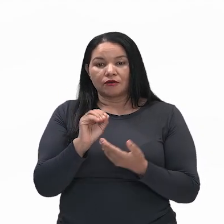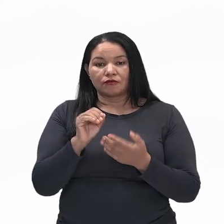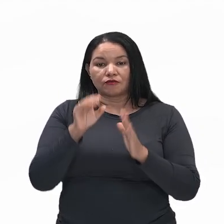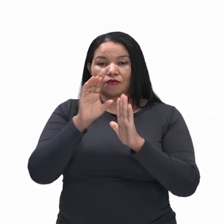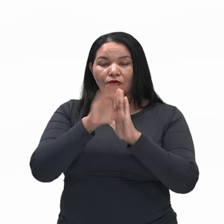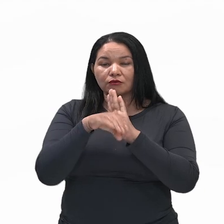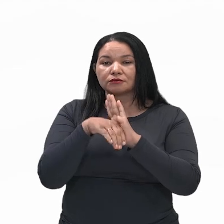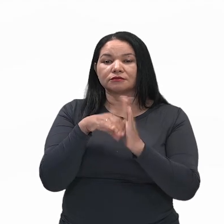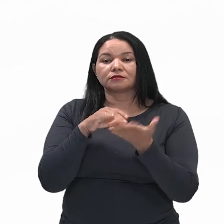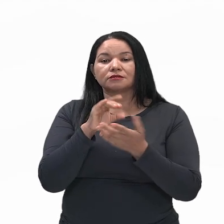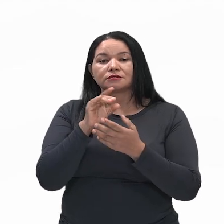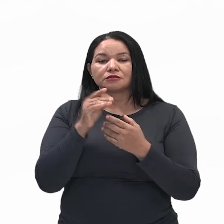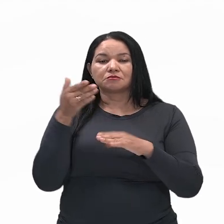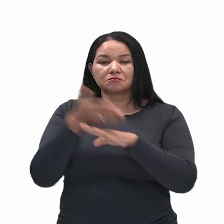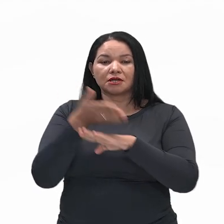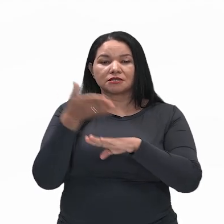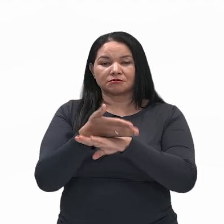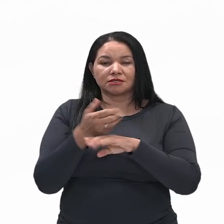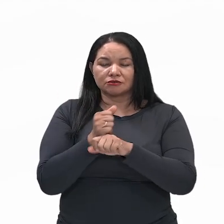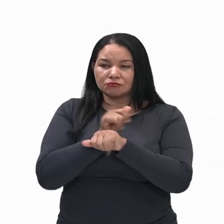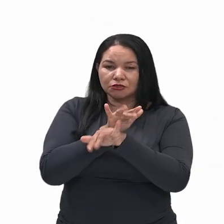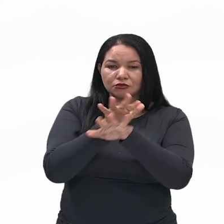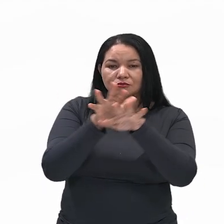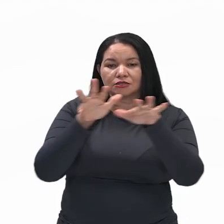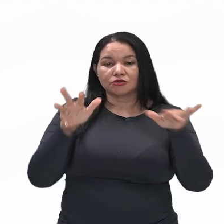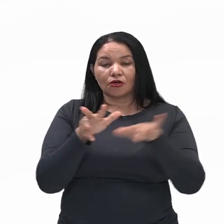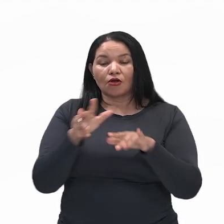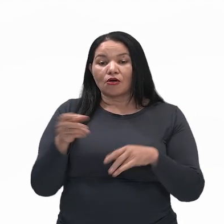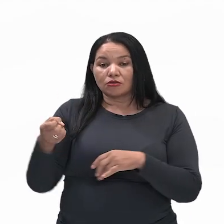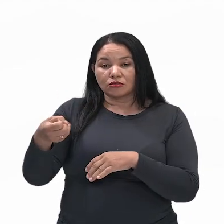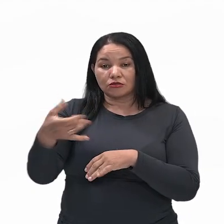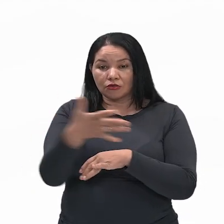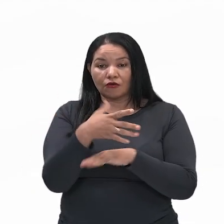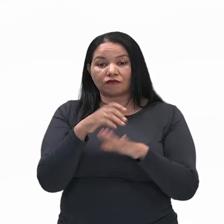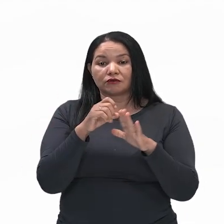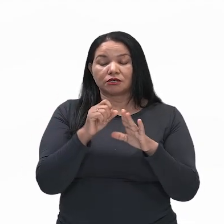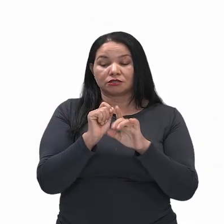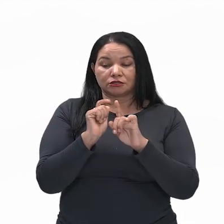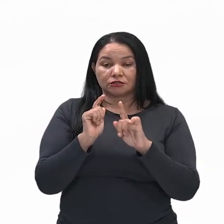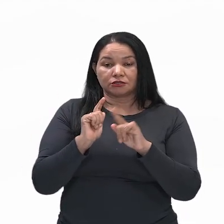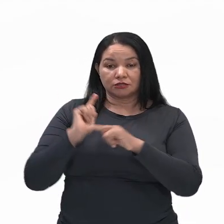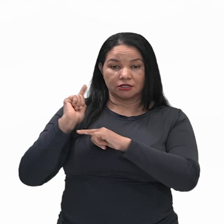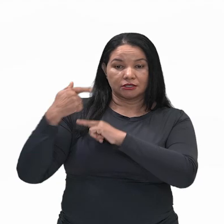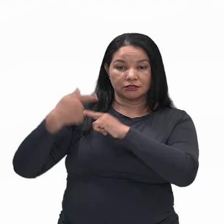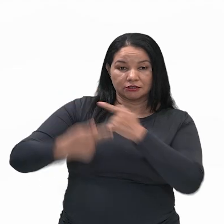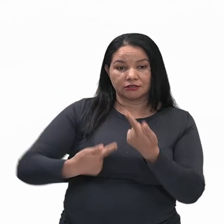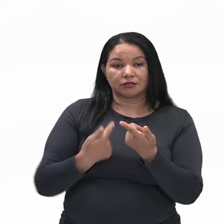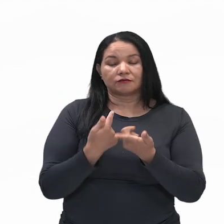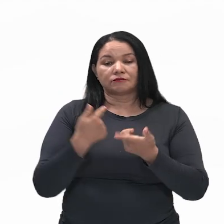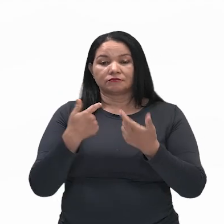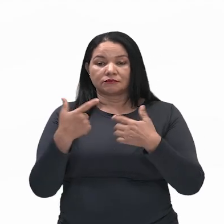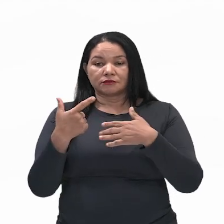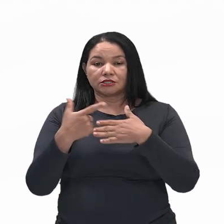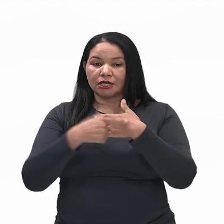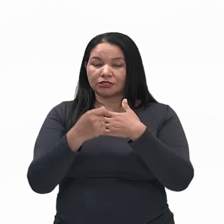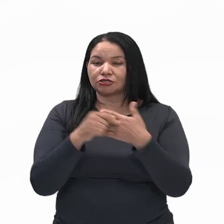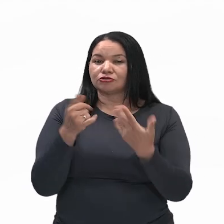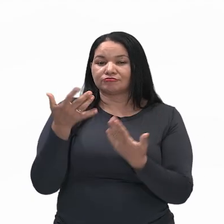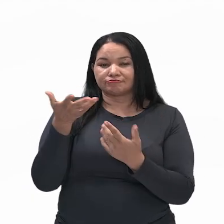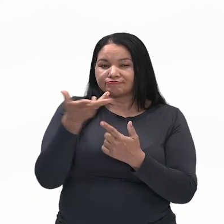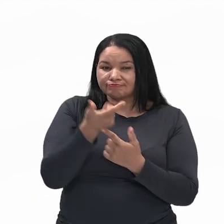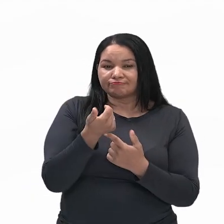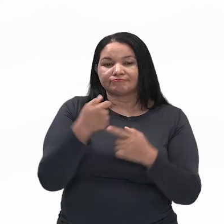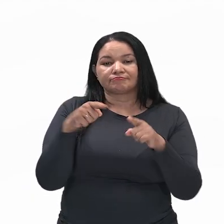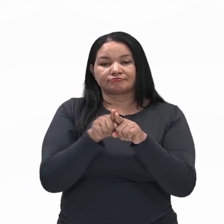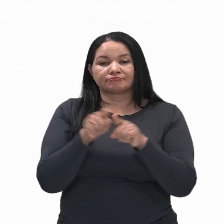de participação têm se expandido por uma nova geração de artistas conhecidos sob o título de arte relacional